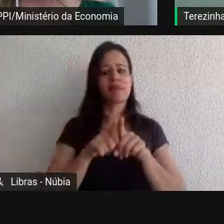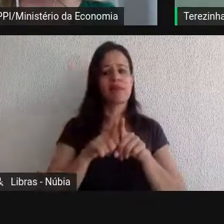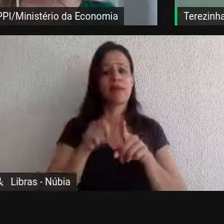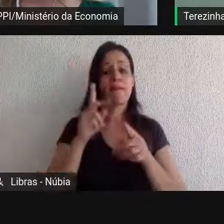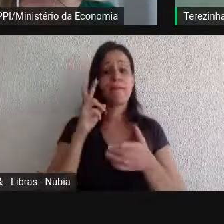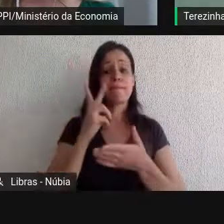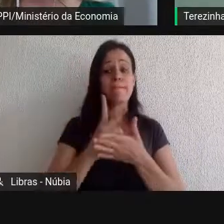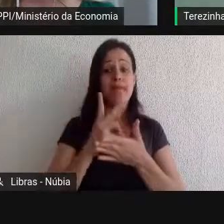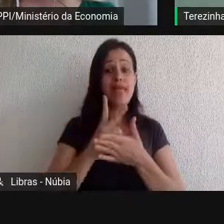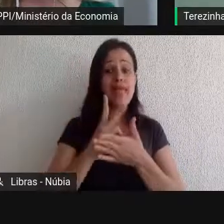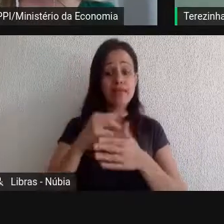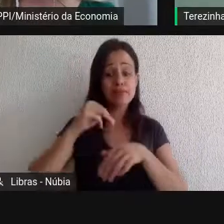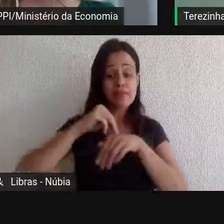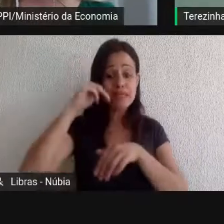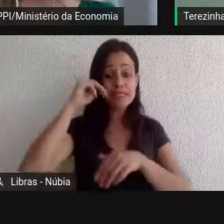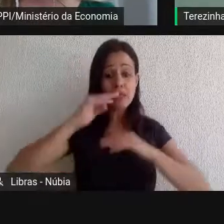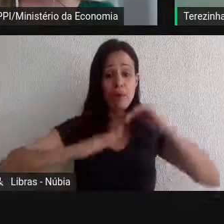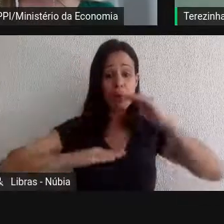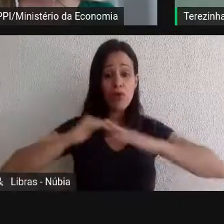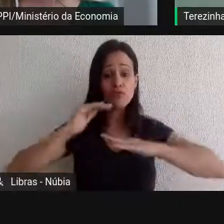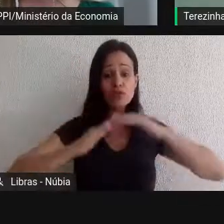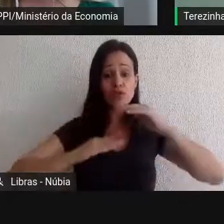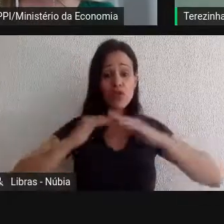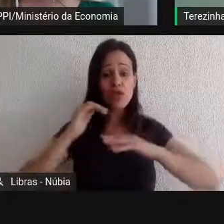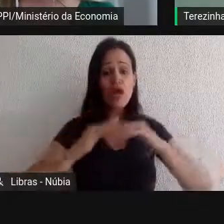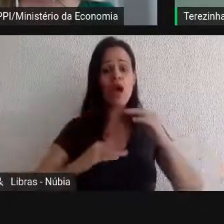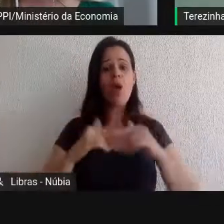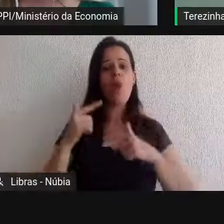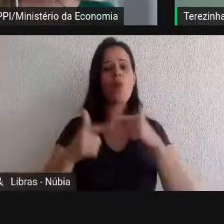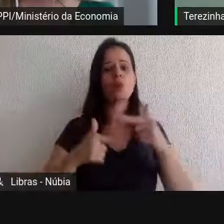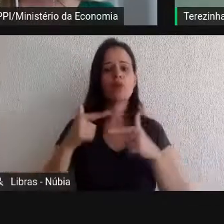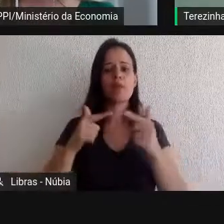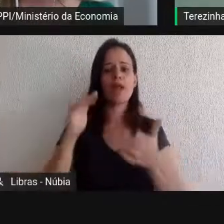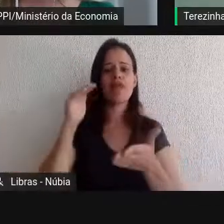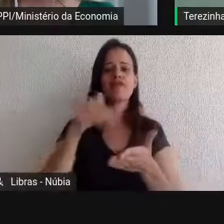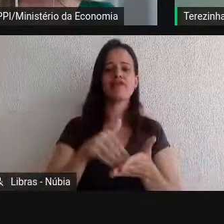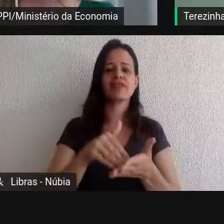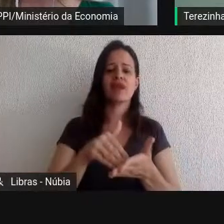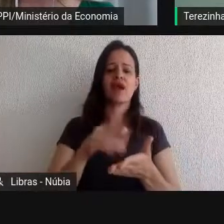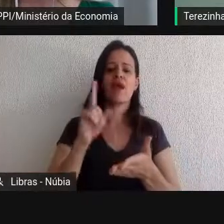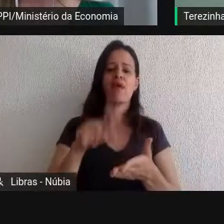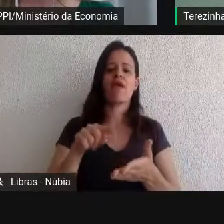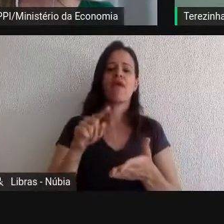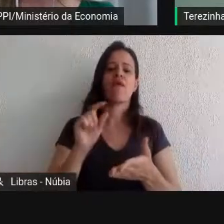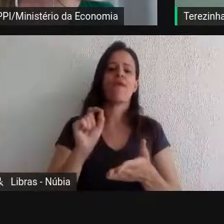mestrado profissional, mesmo no mestrado profissional, o trabalho final é um trabalho